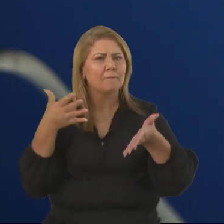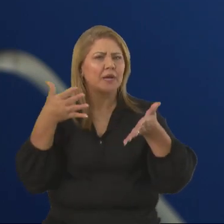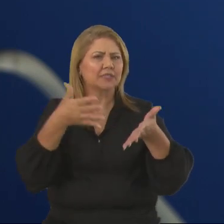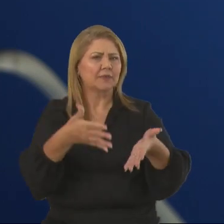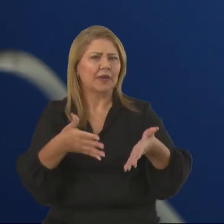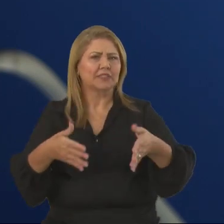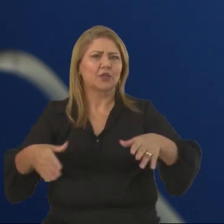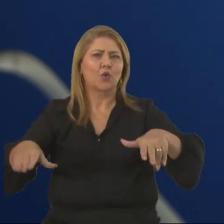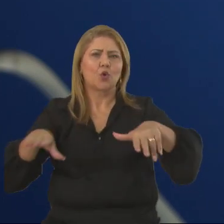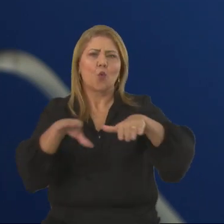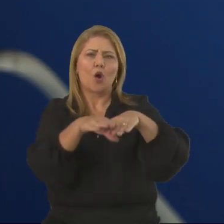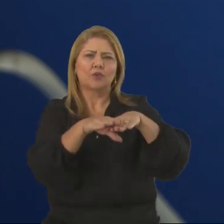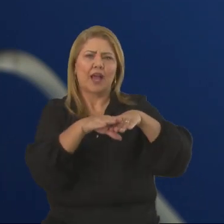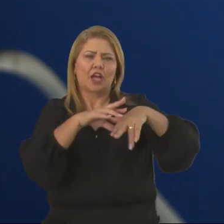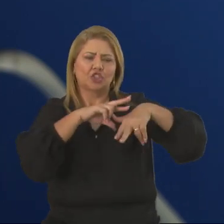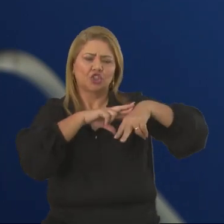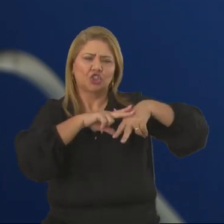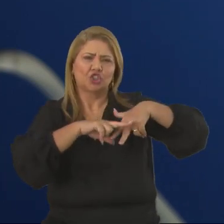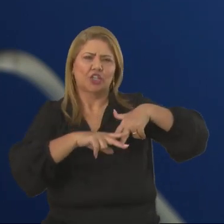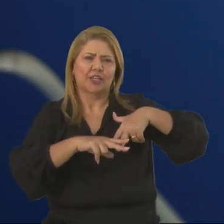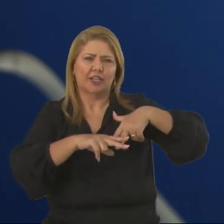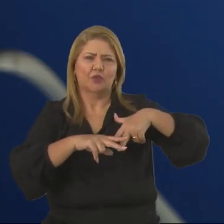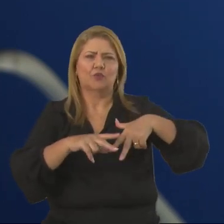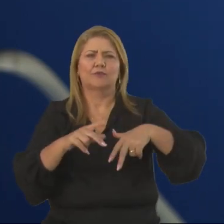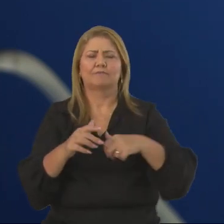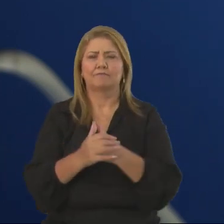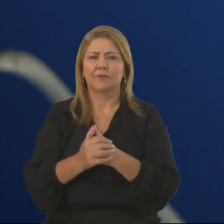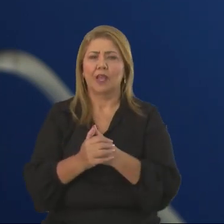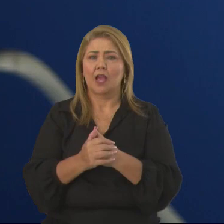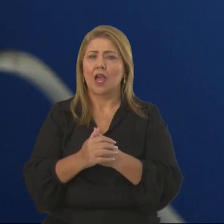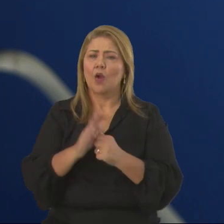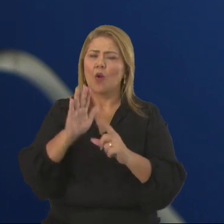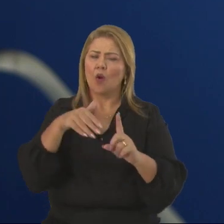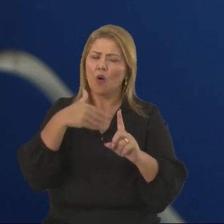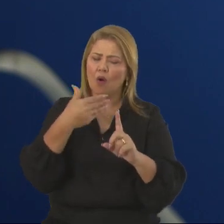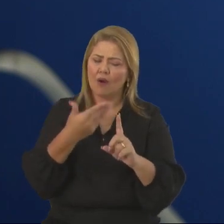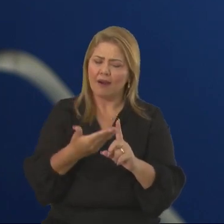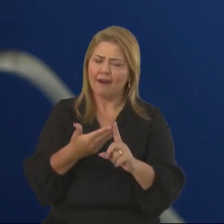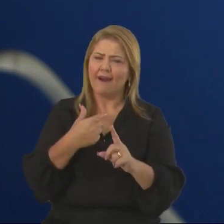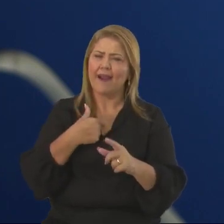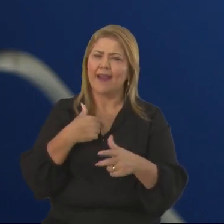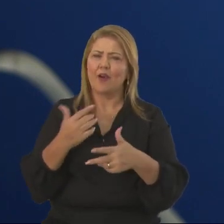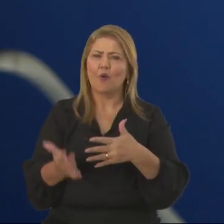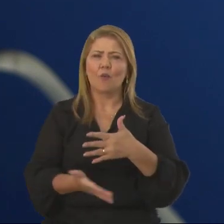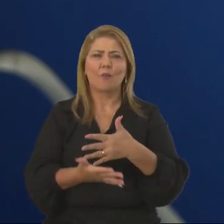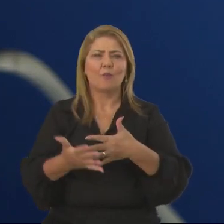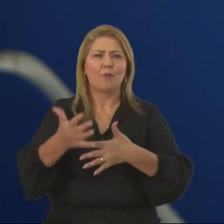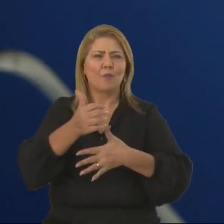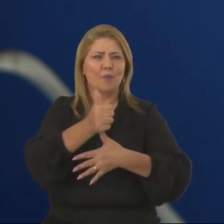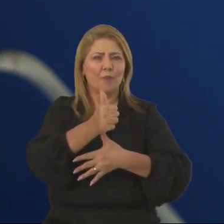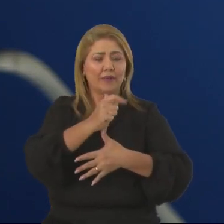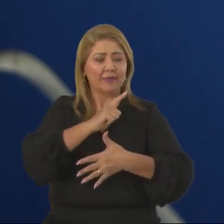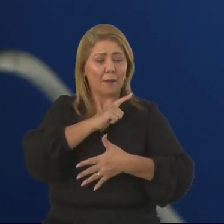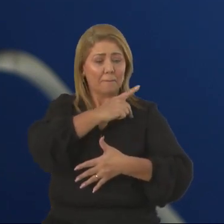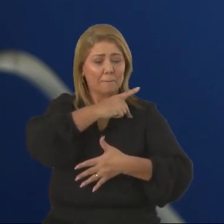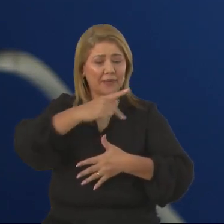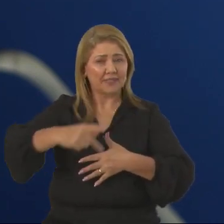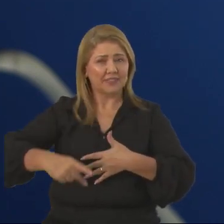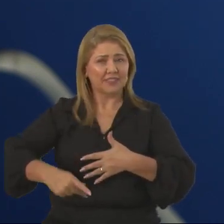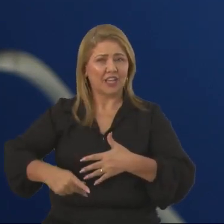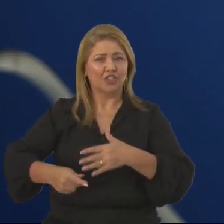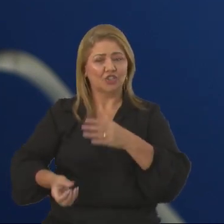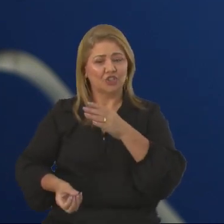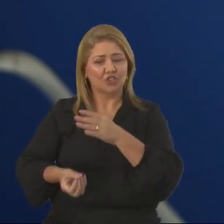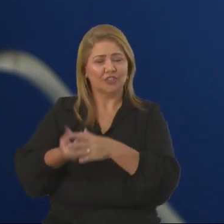de Gênero, que eu tive a honra e o privilégio de presidir a instalação